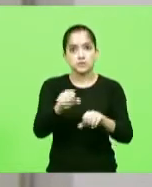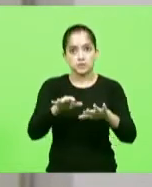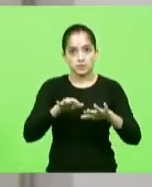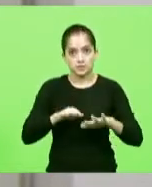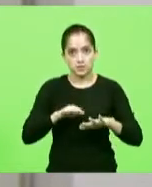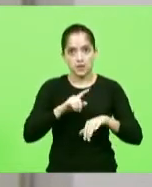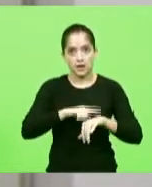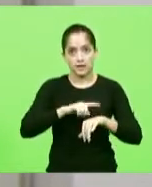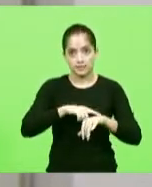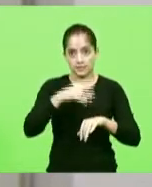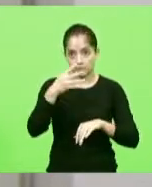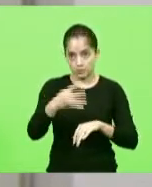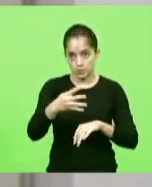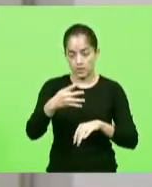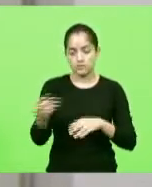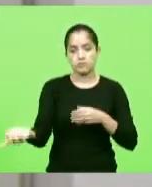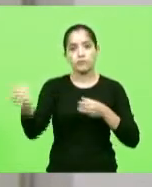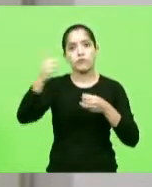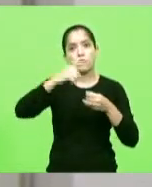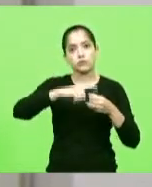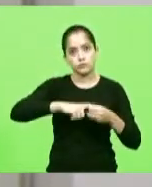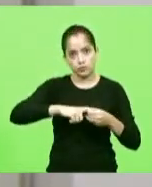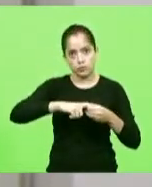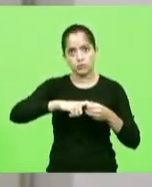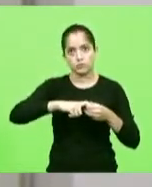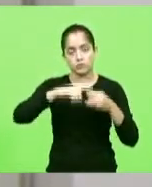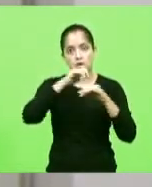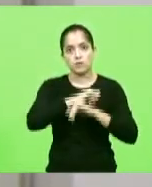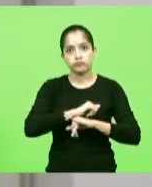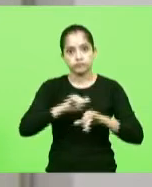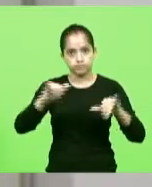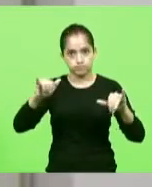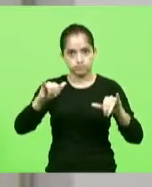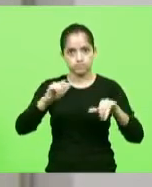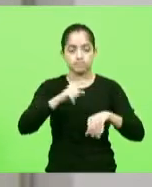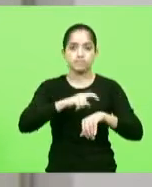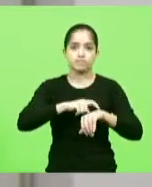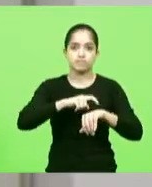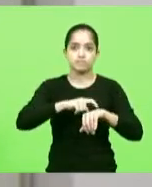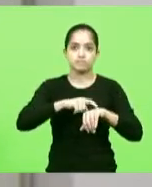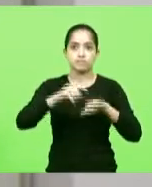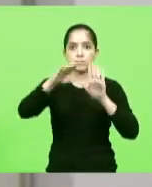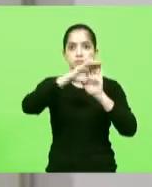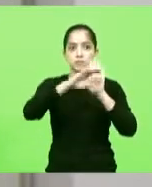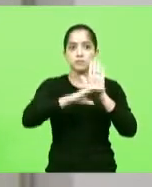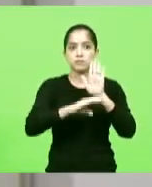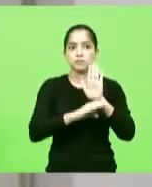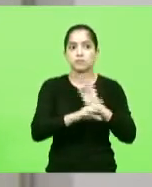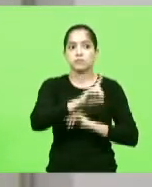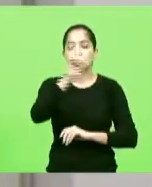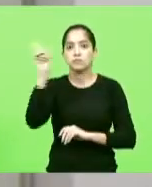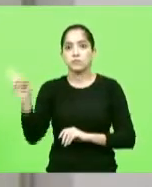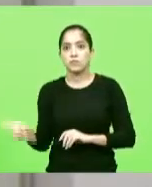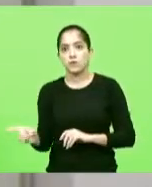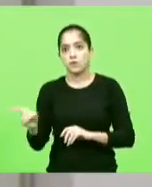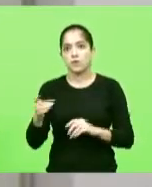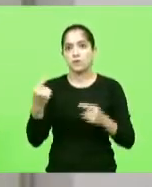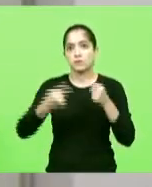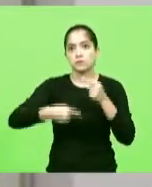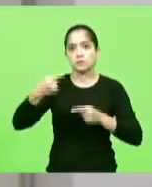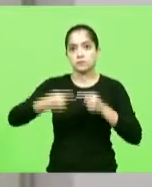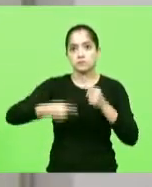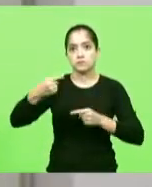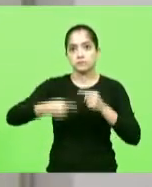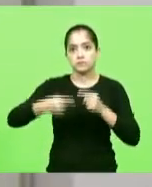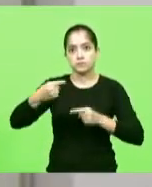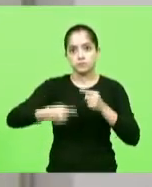até as 16 horas. Reaberta a sessão, o senhor presidente adentrou no próximo horário. Ordem do dia. O senhor presidente comunicou que a